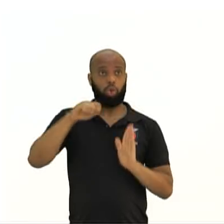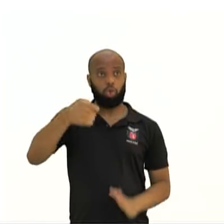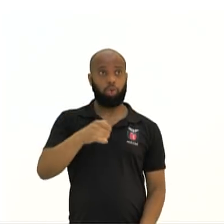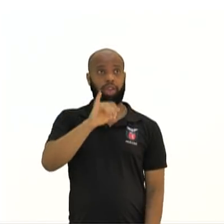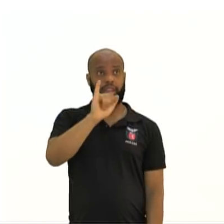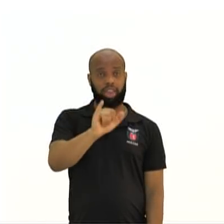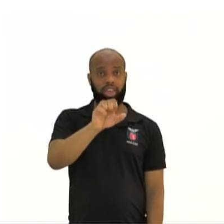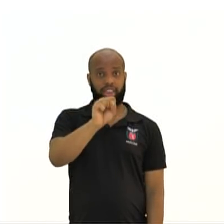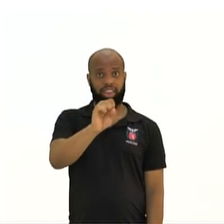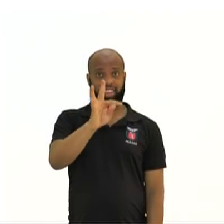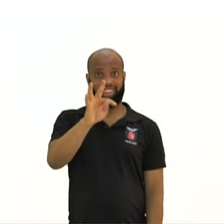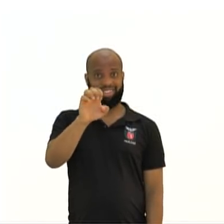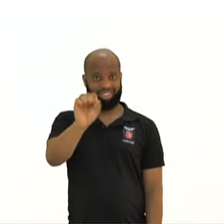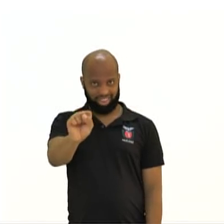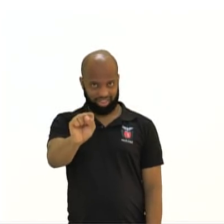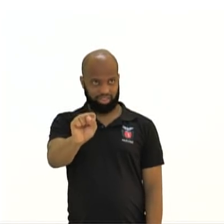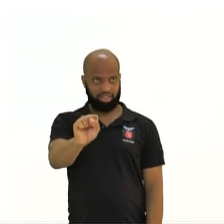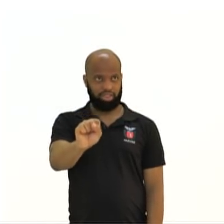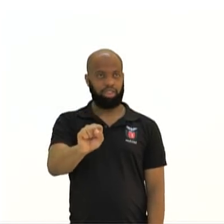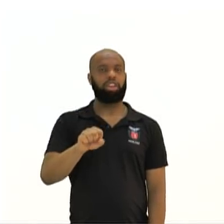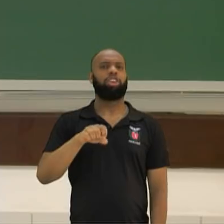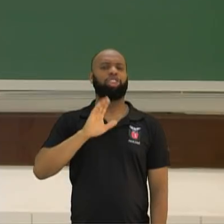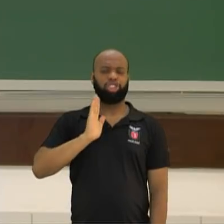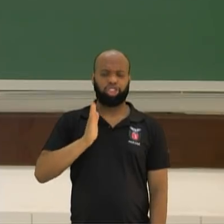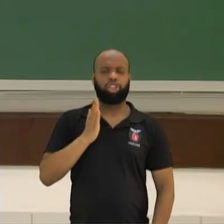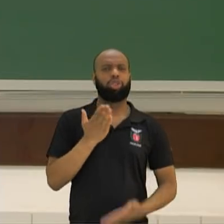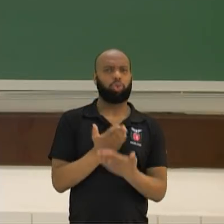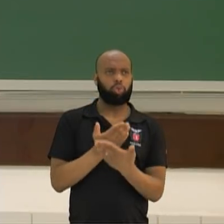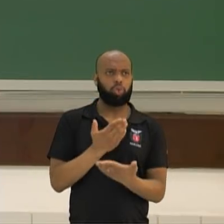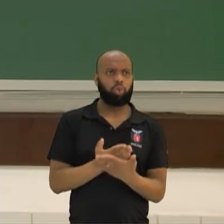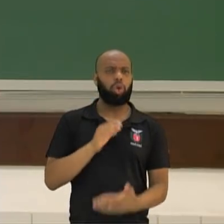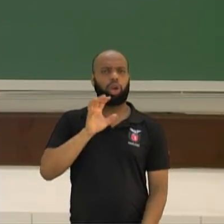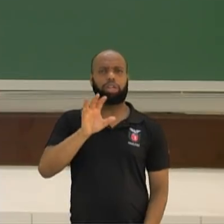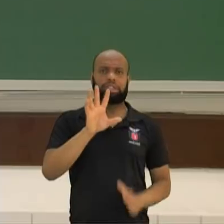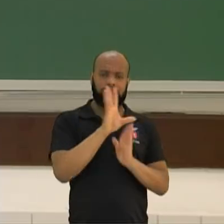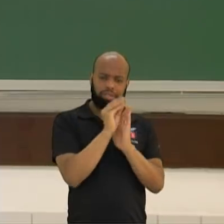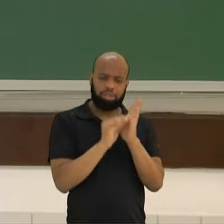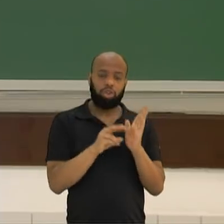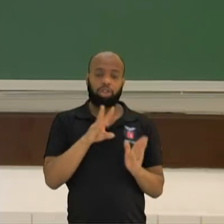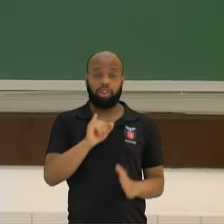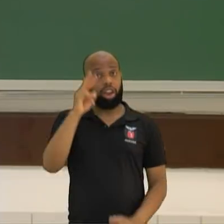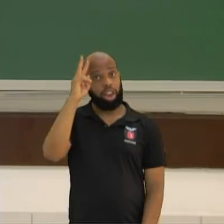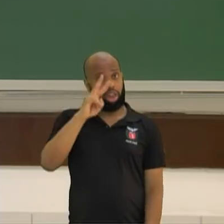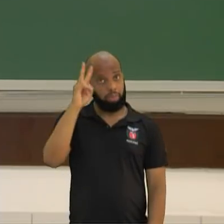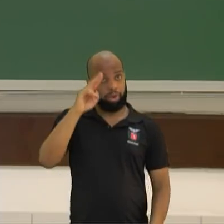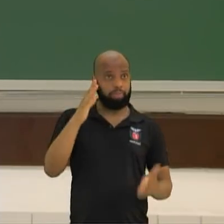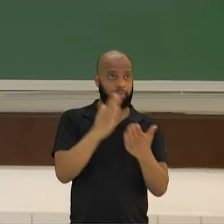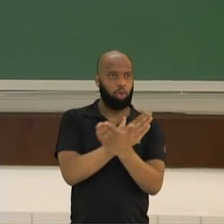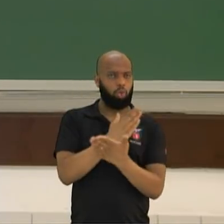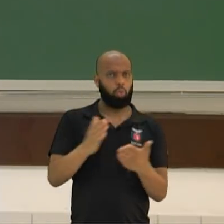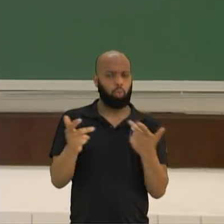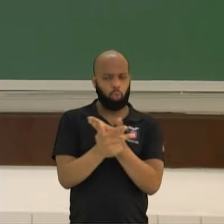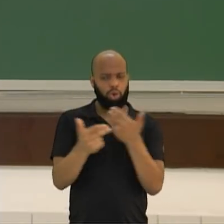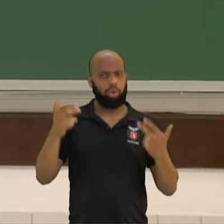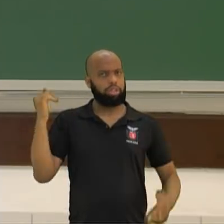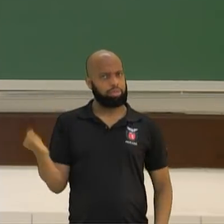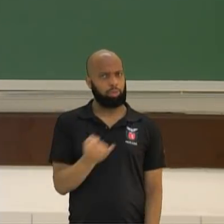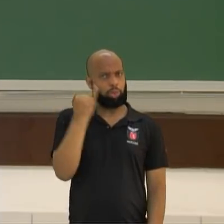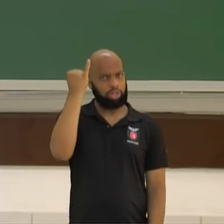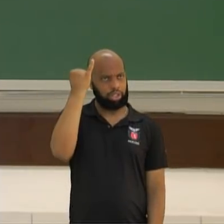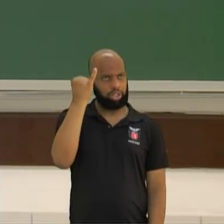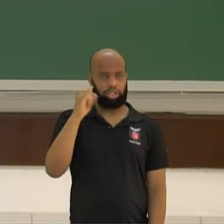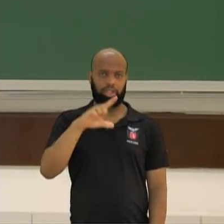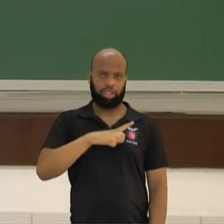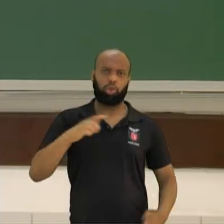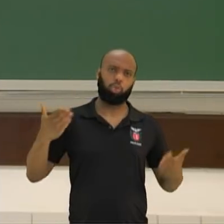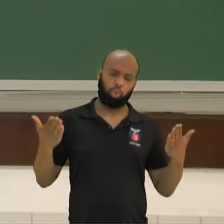as ISTs, tá? Então, nós já estudamos esse conteúdo, né? Nós vamos relembrar alguns pontos importantes. Com